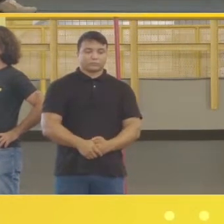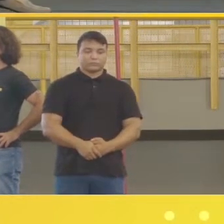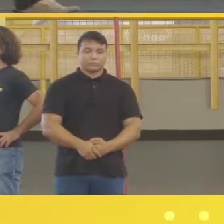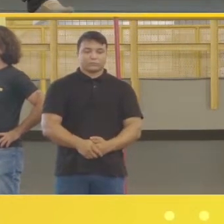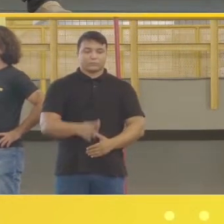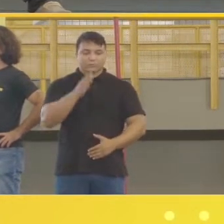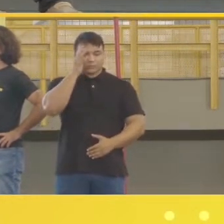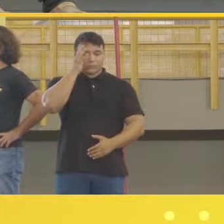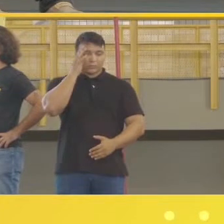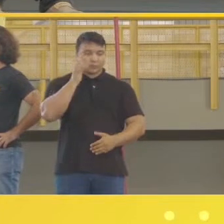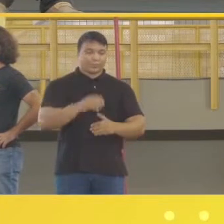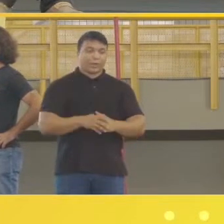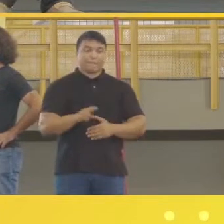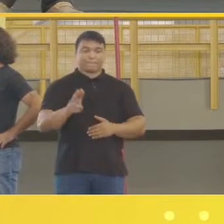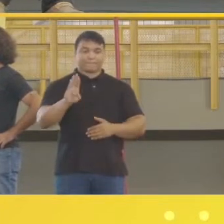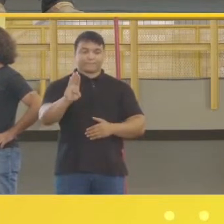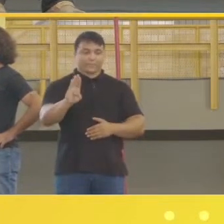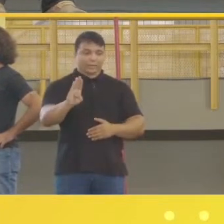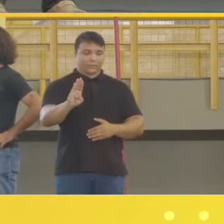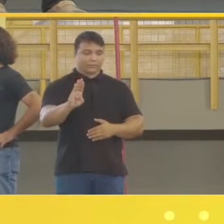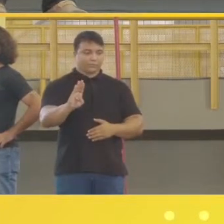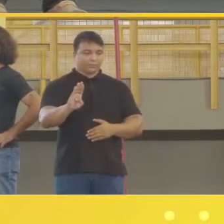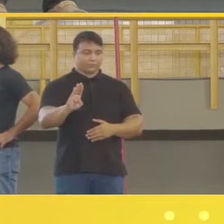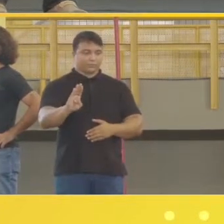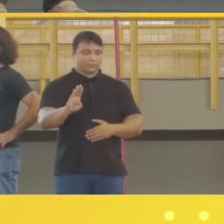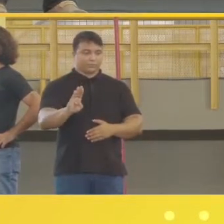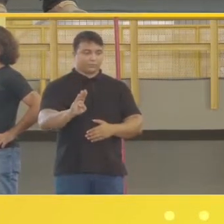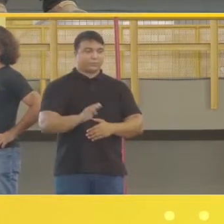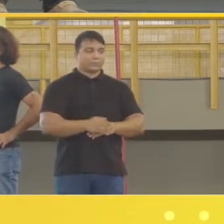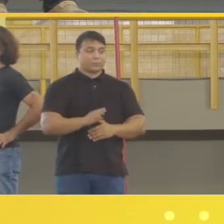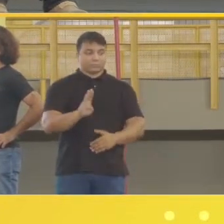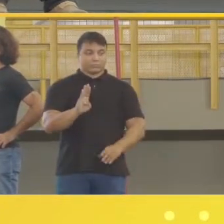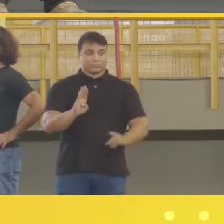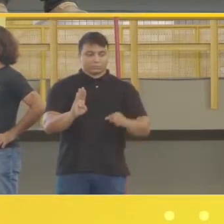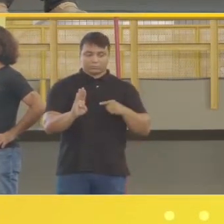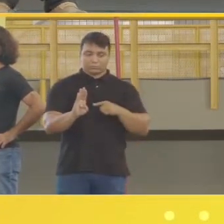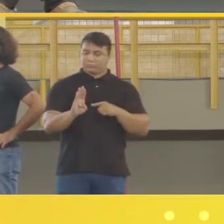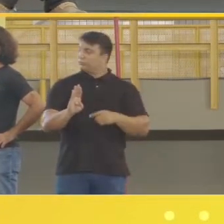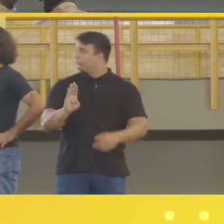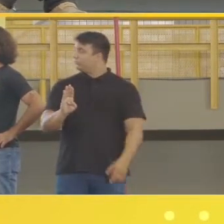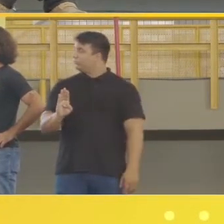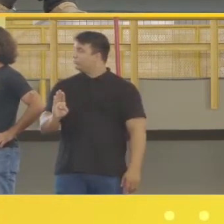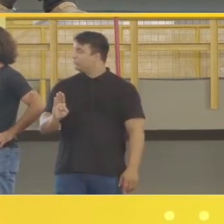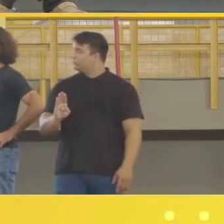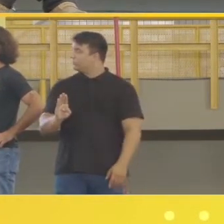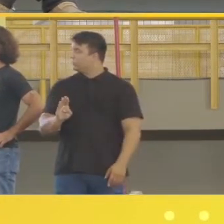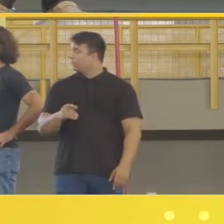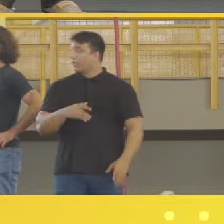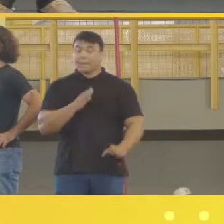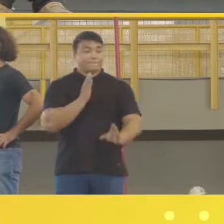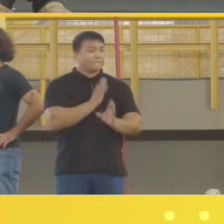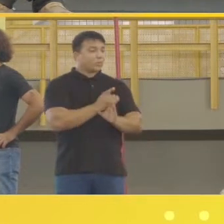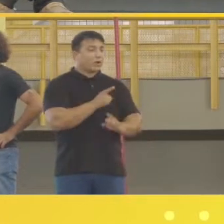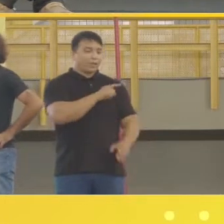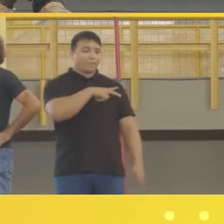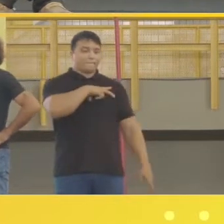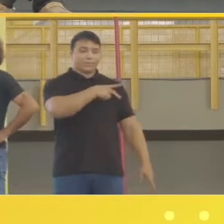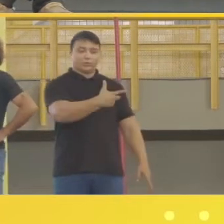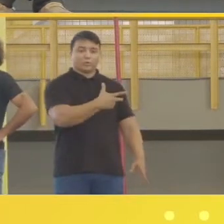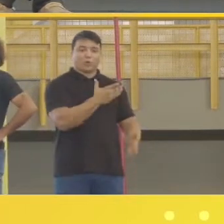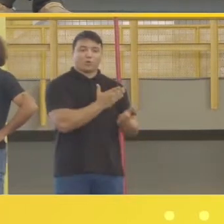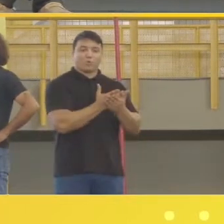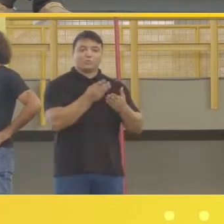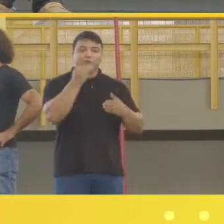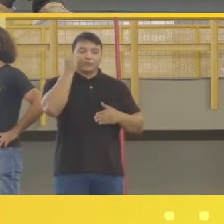pacto colonial. Marque aí do pacto de dominação metropolitana, que é um outro. Se o Enem coloca